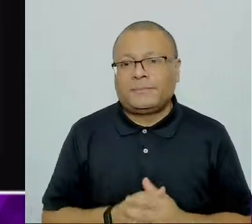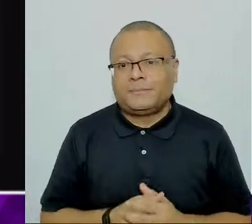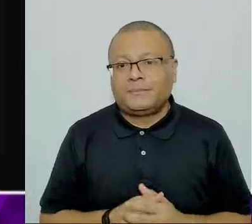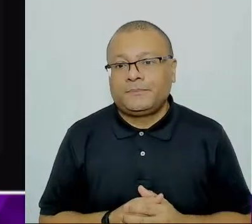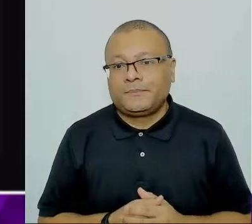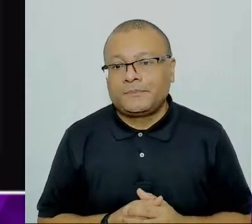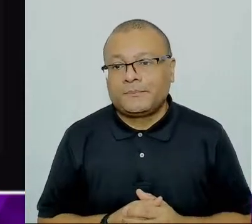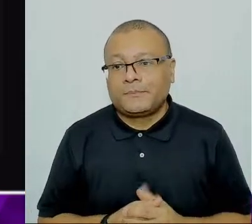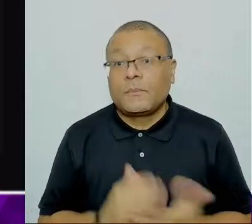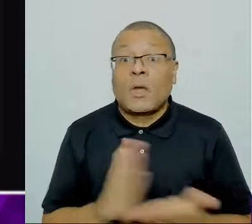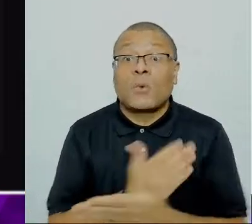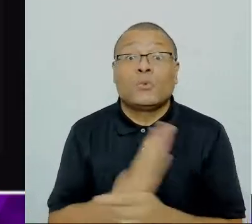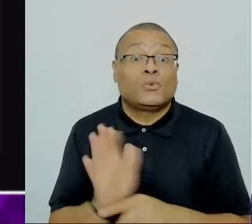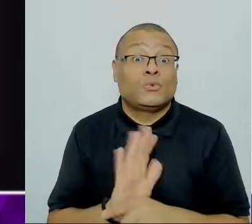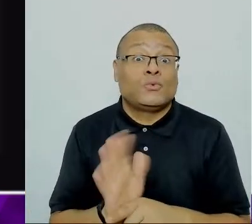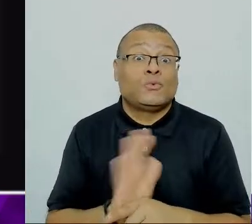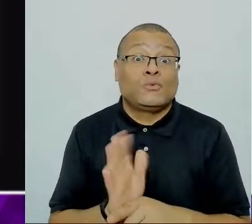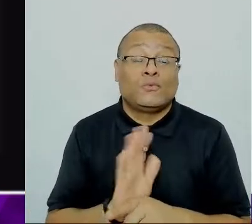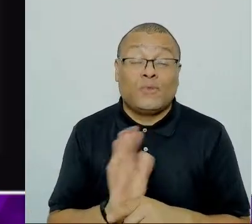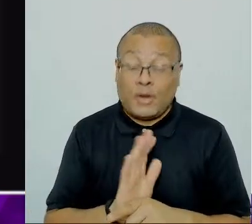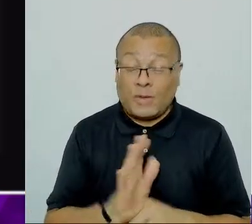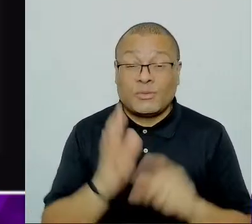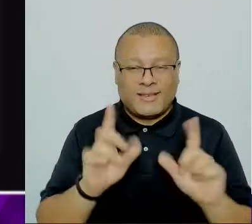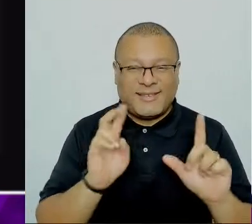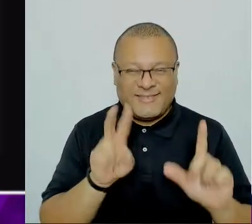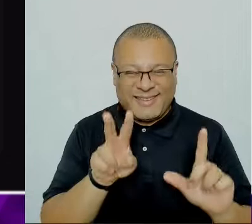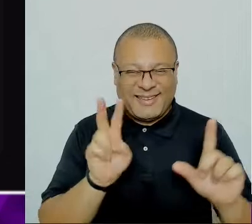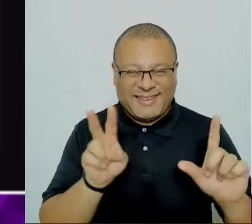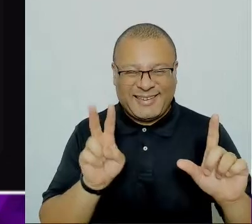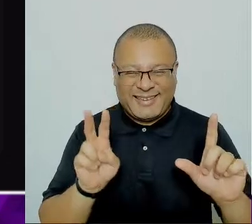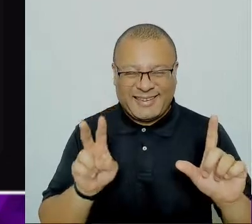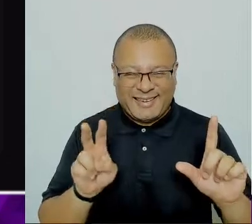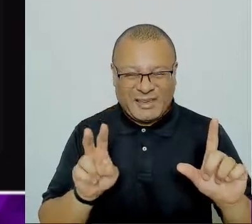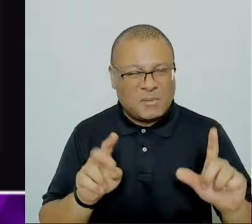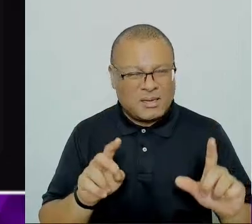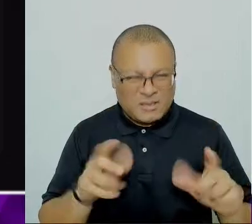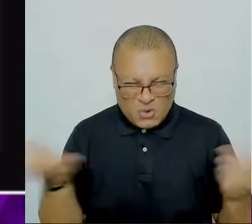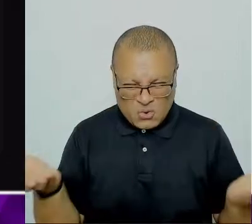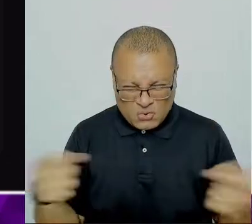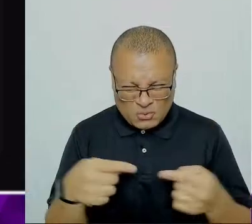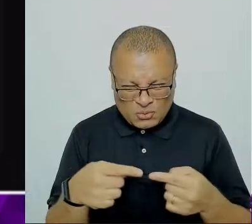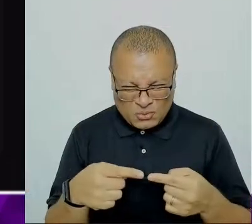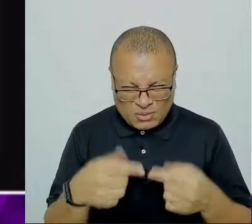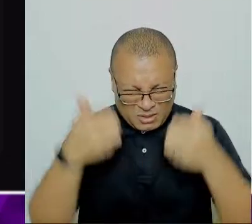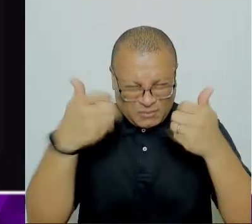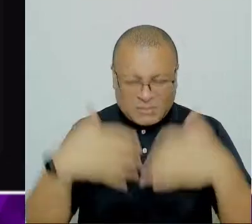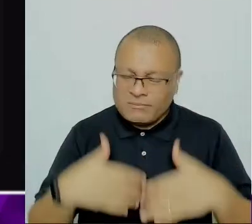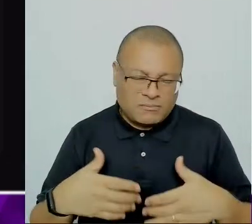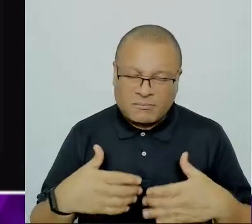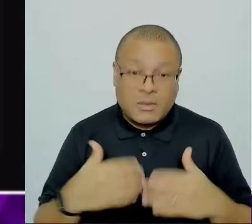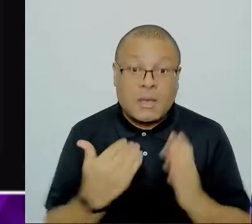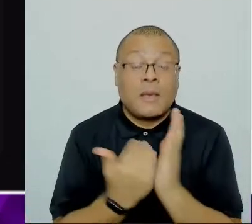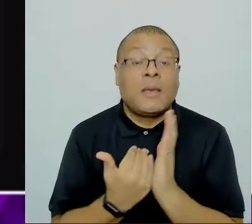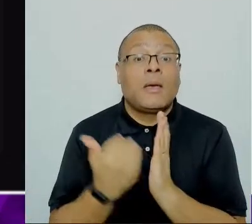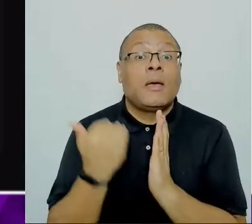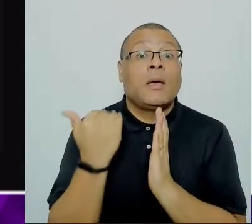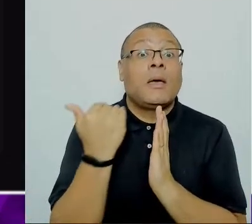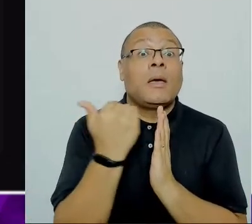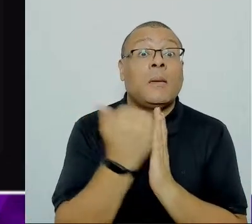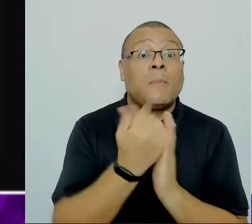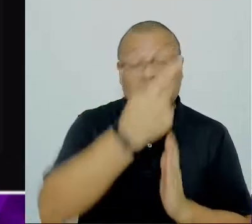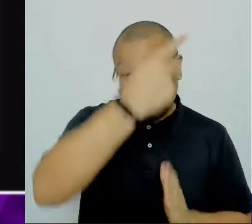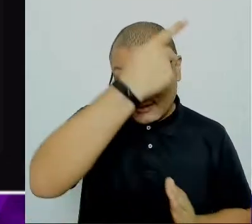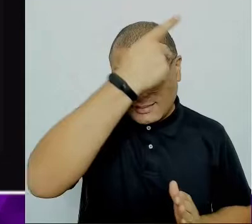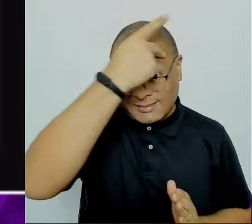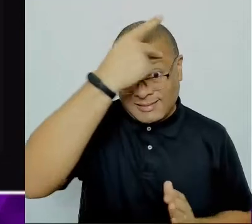alguns filmes, né, e seriados aí na tela para vocês, mas não é isso que eu quero falar. Né? Eu quero falar muito mais do lado de pessoas. E